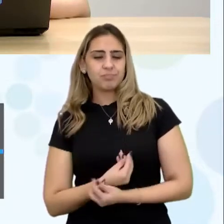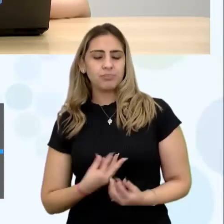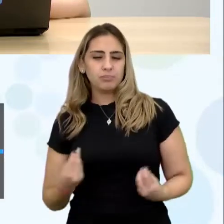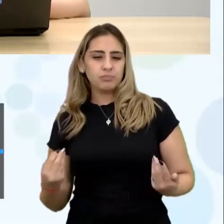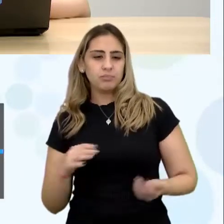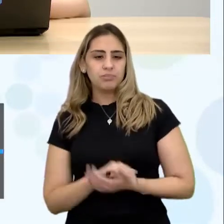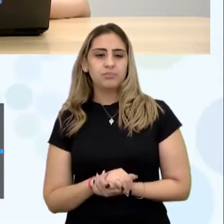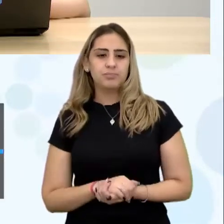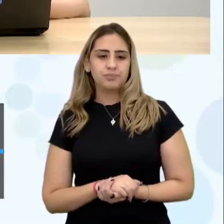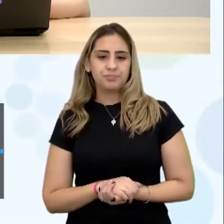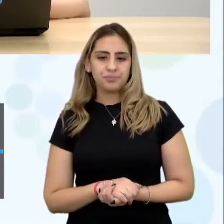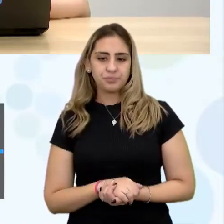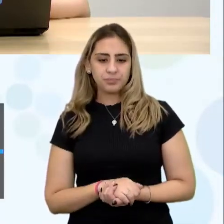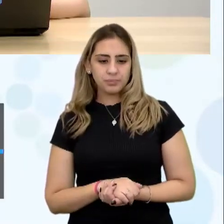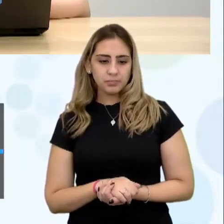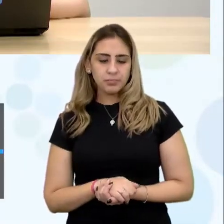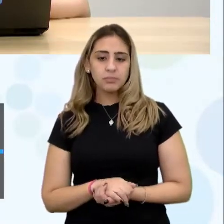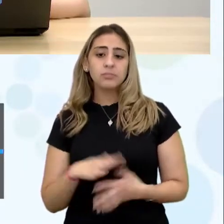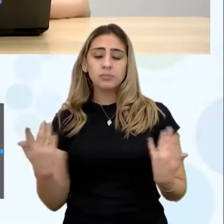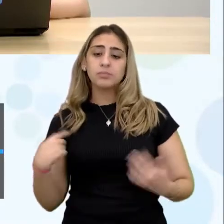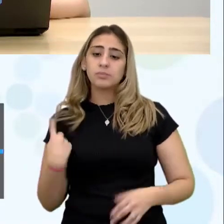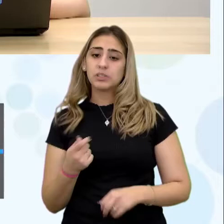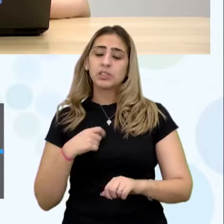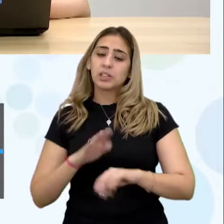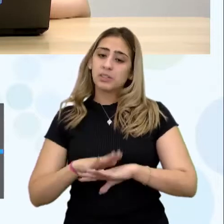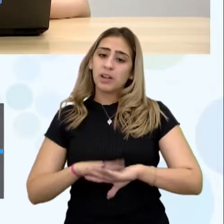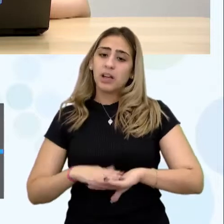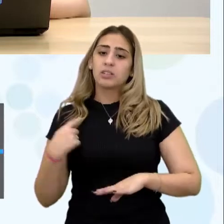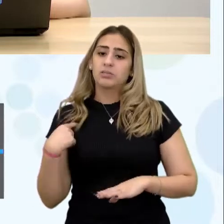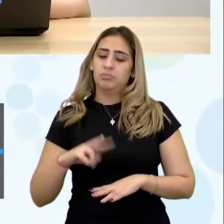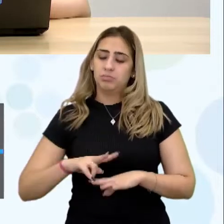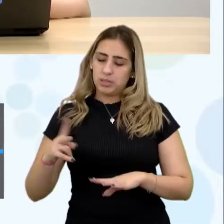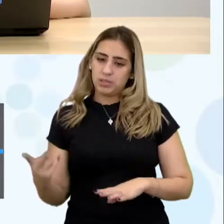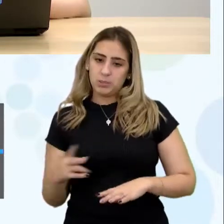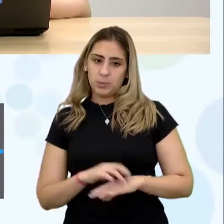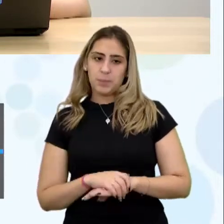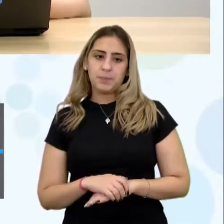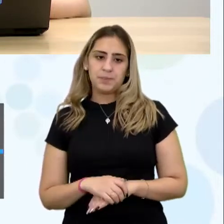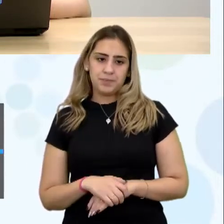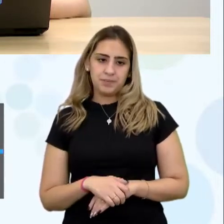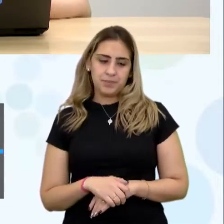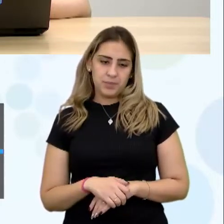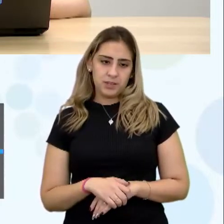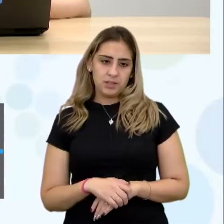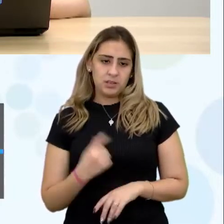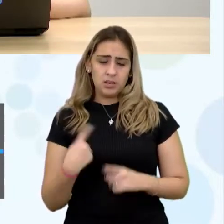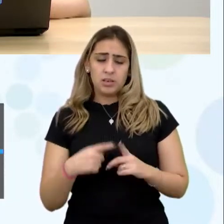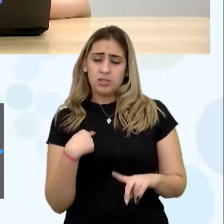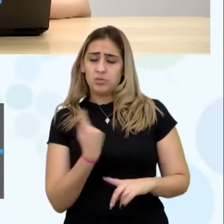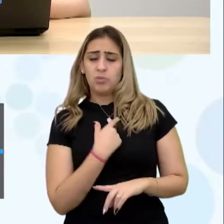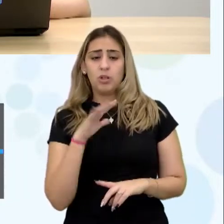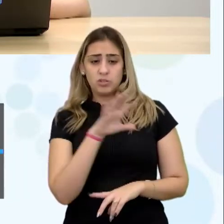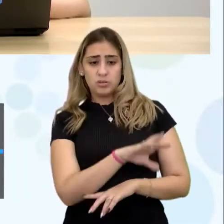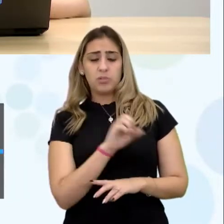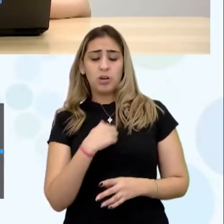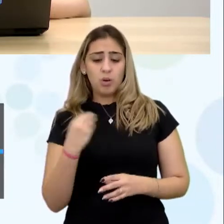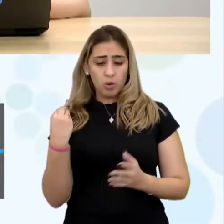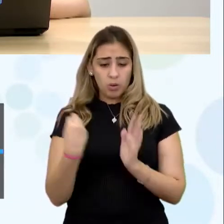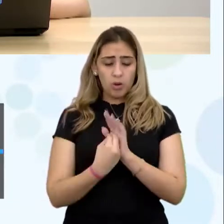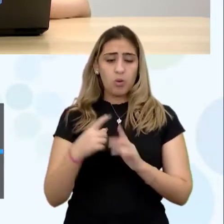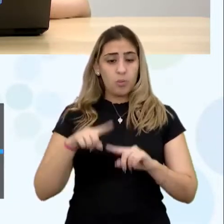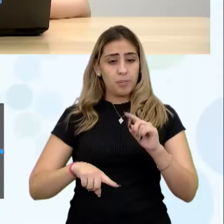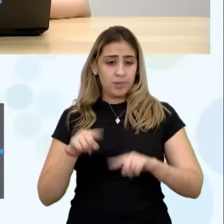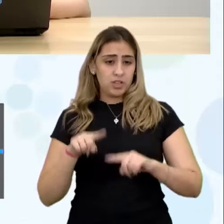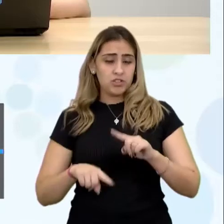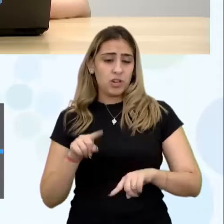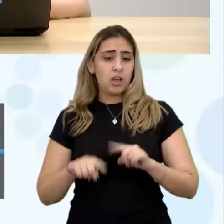Exatamente. Os cones, os bastonetes. Exatamente. Aí sim a gente faz a interpretação da cor. Não é à toa que a gente pode pegar e colocar um objeto e depois